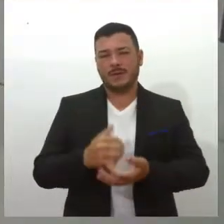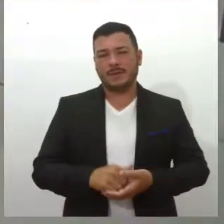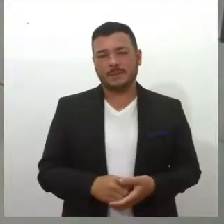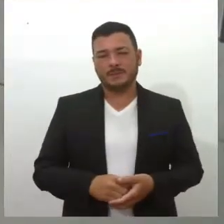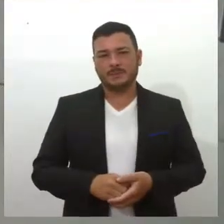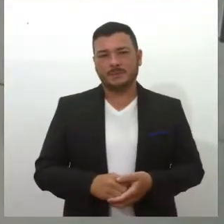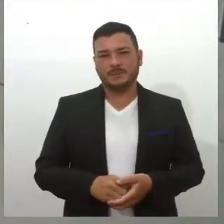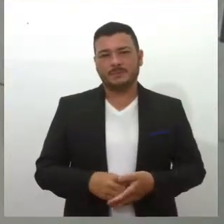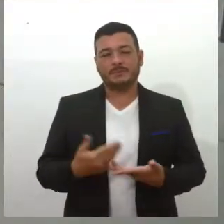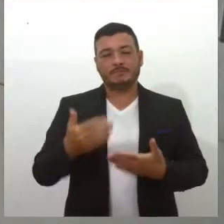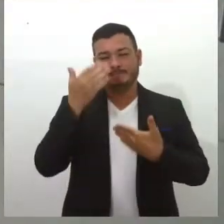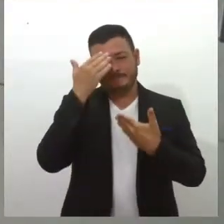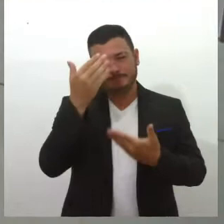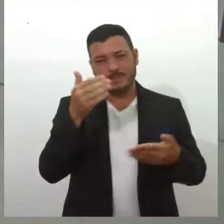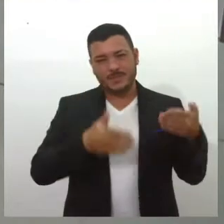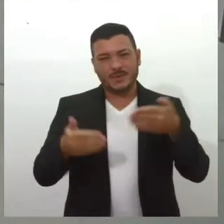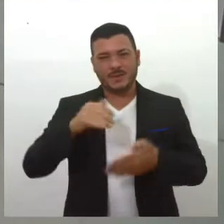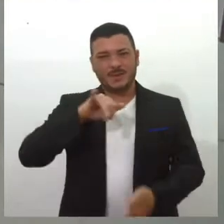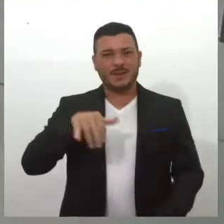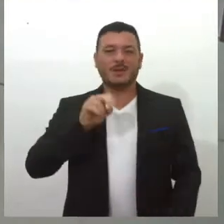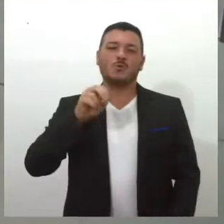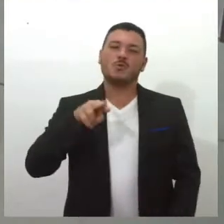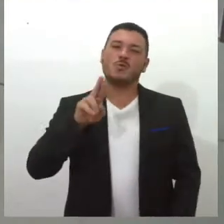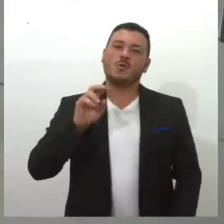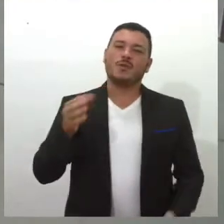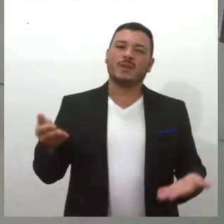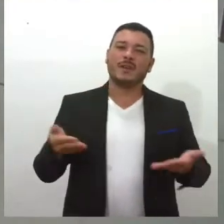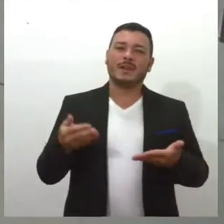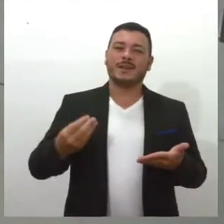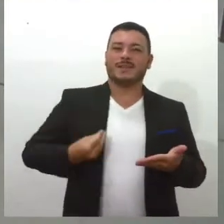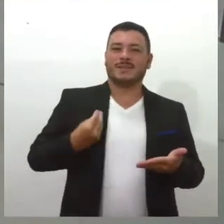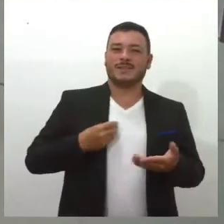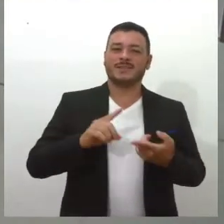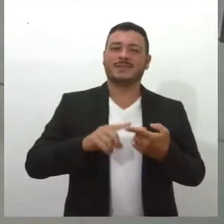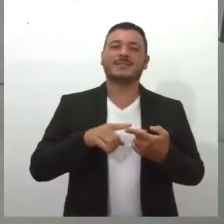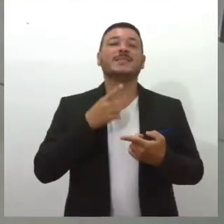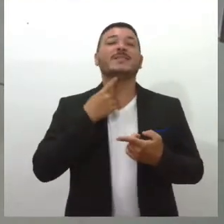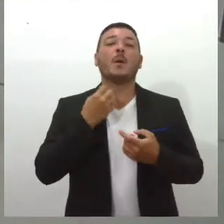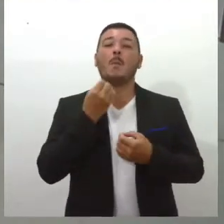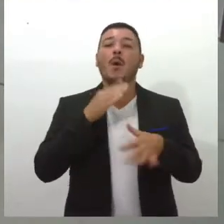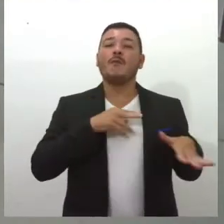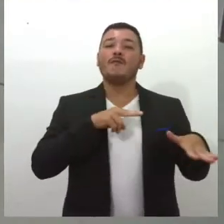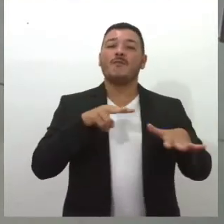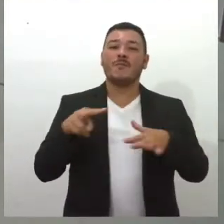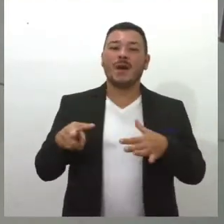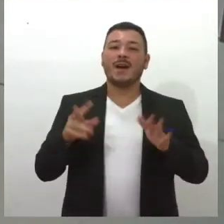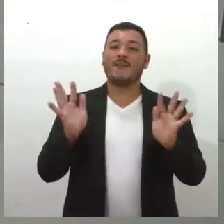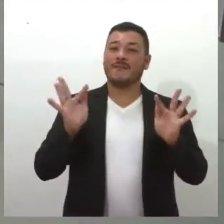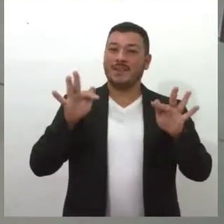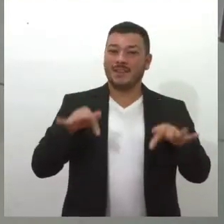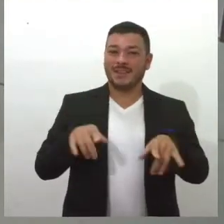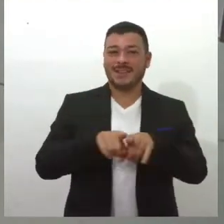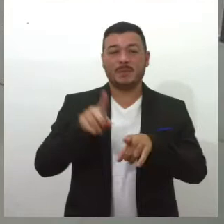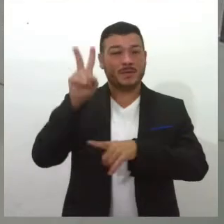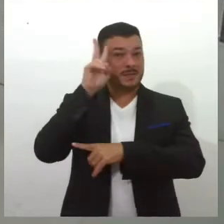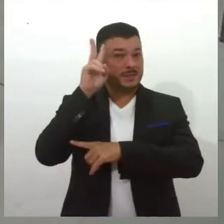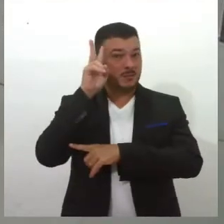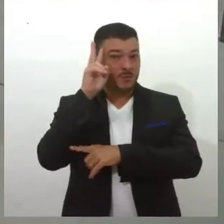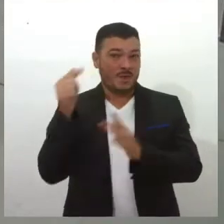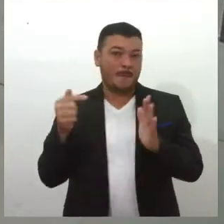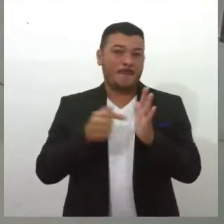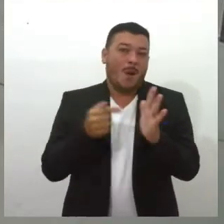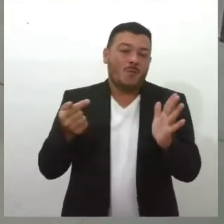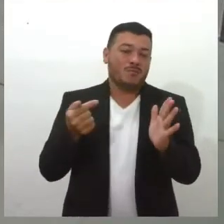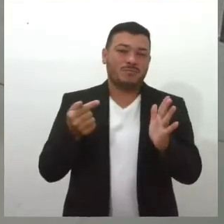Exatamente. A gente agradece a participação do Júnior Matos hoje com a gente, desejando um bom feriado, já que segunda será ponto